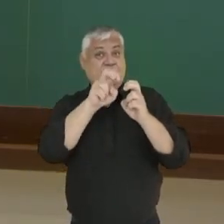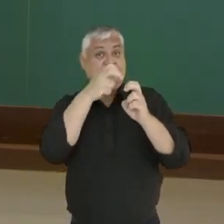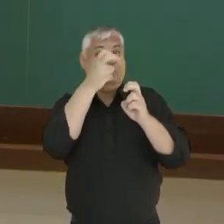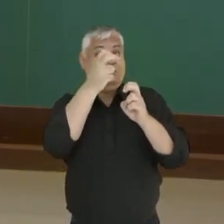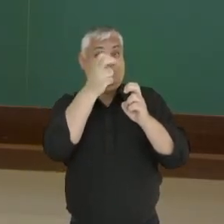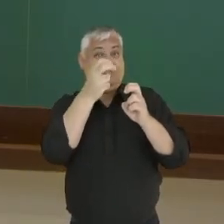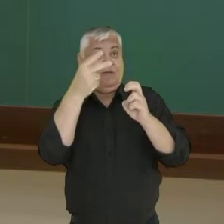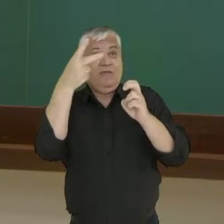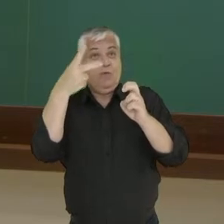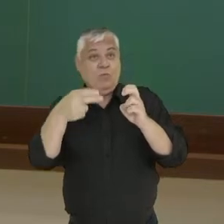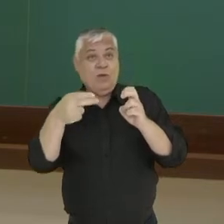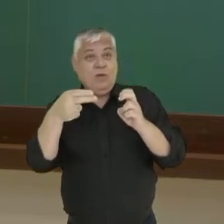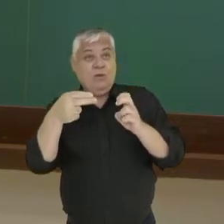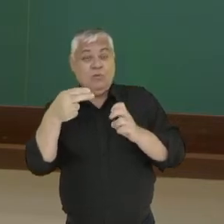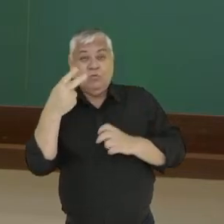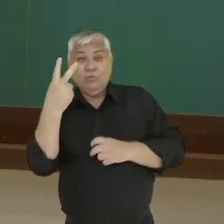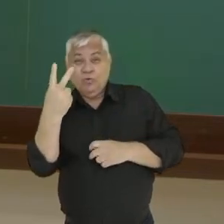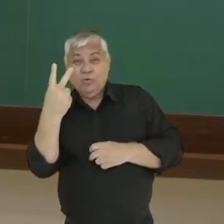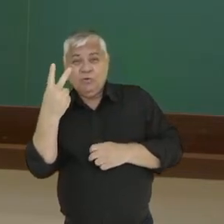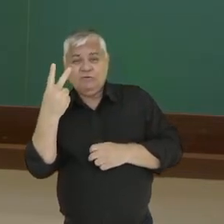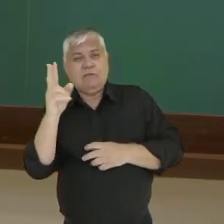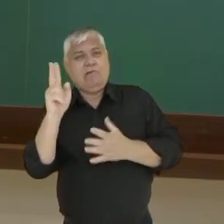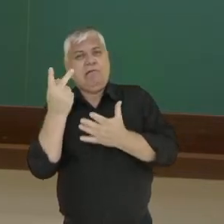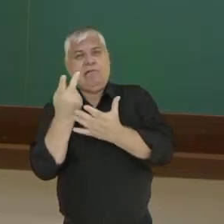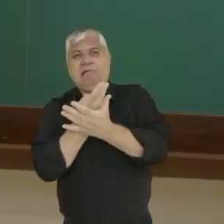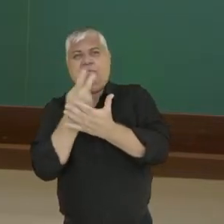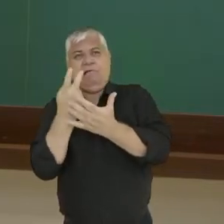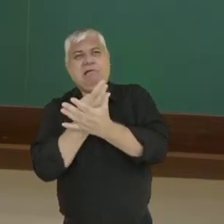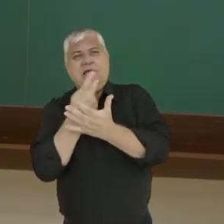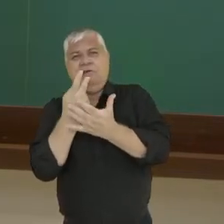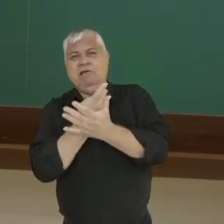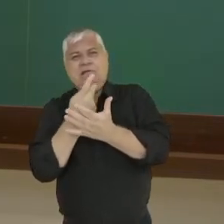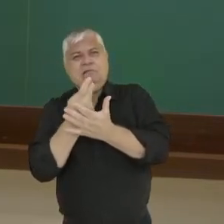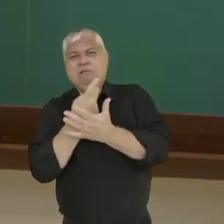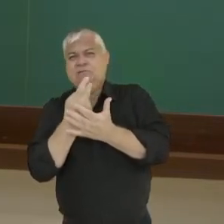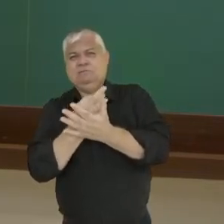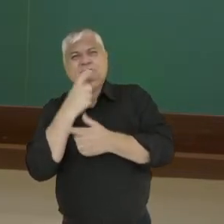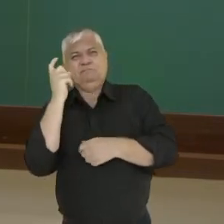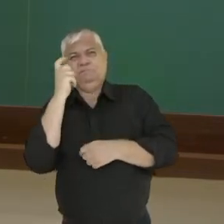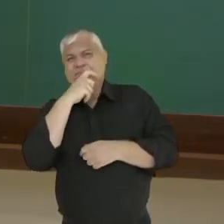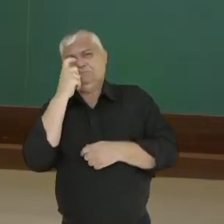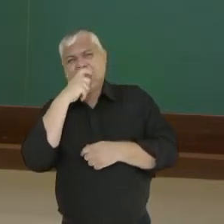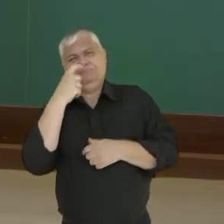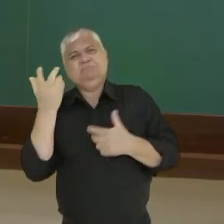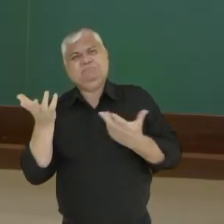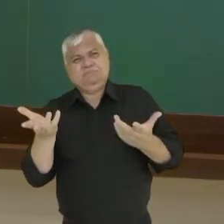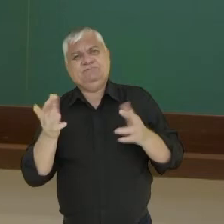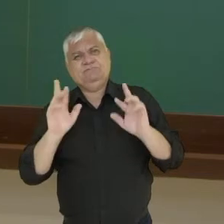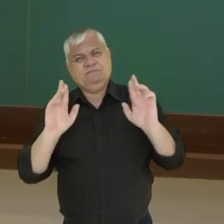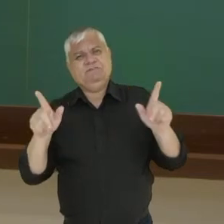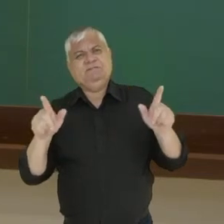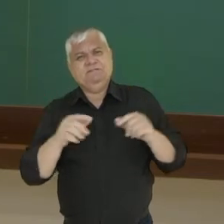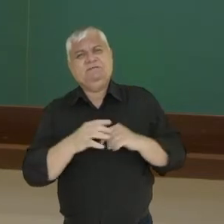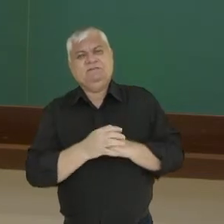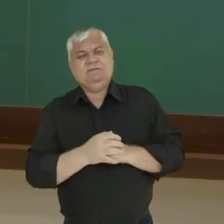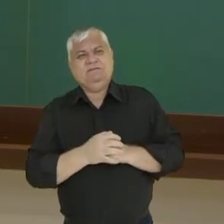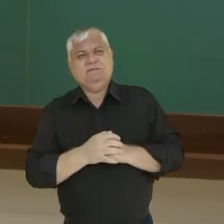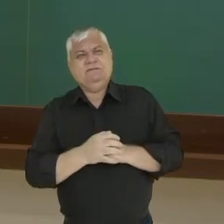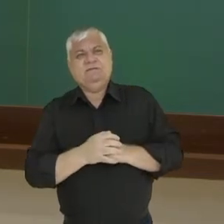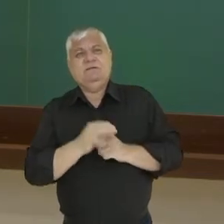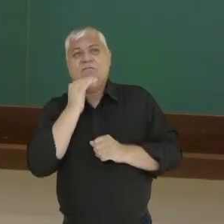é igual a 2 elevado a 5. É igual? Não, né, pessoal? É diferente, né?